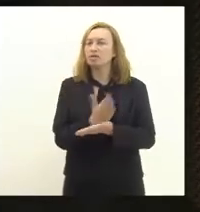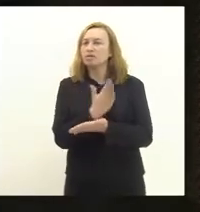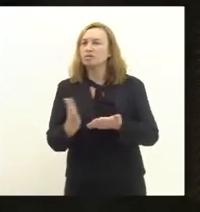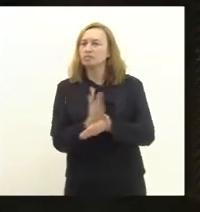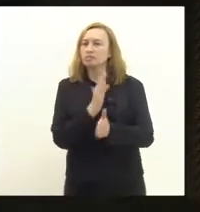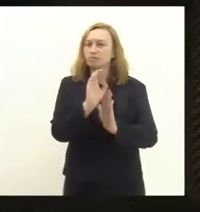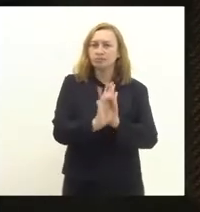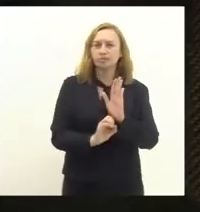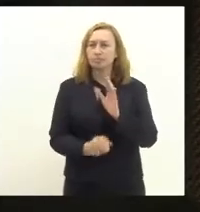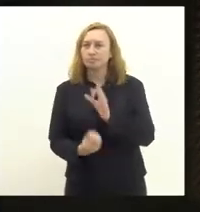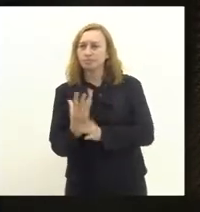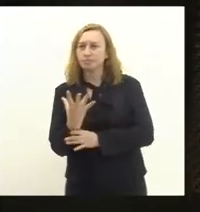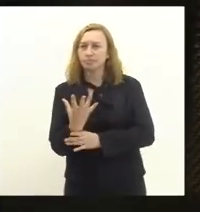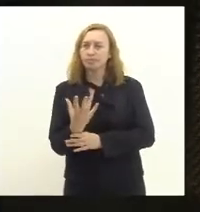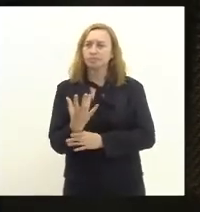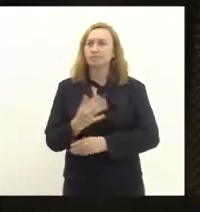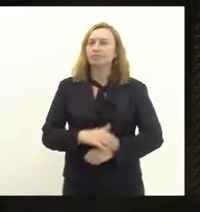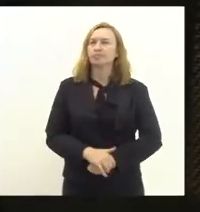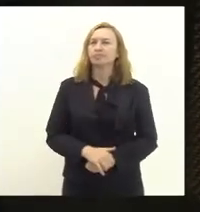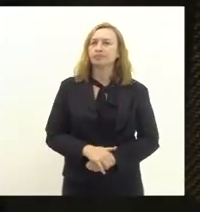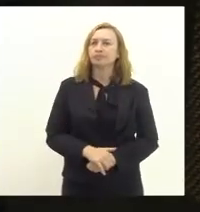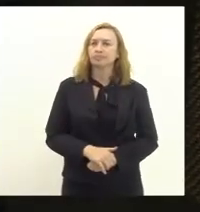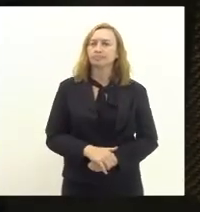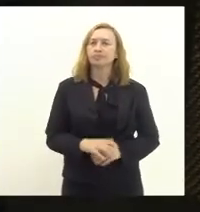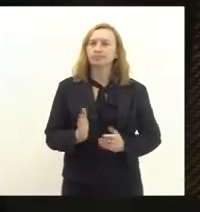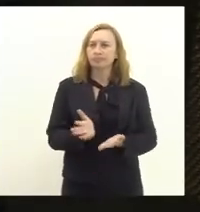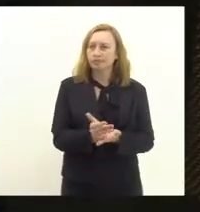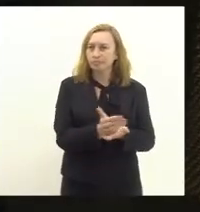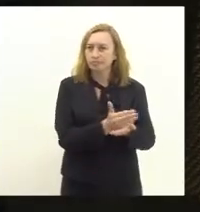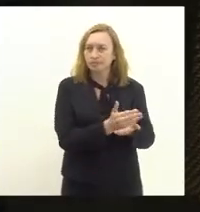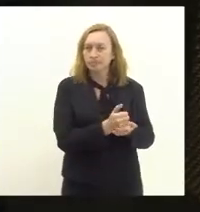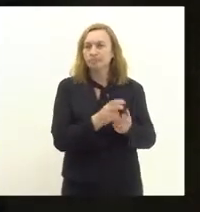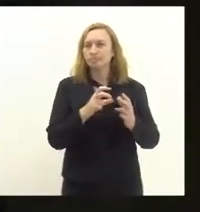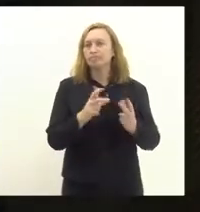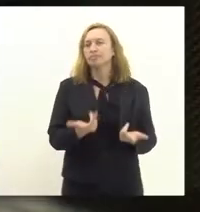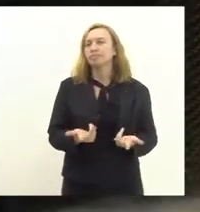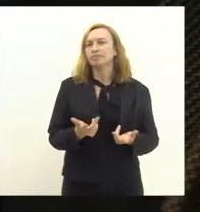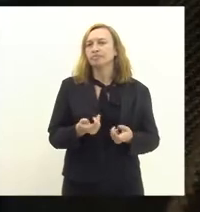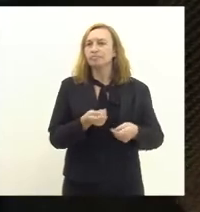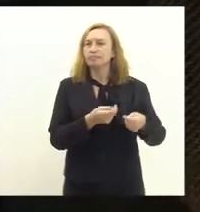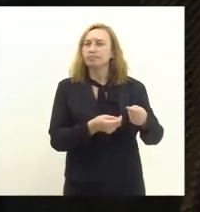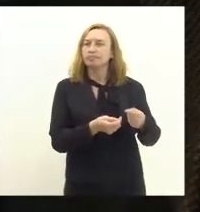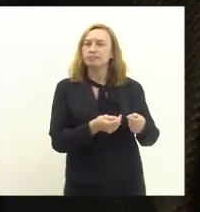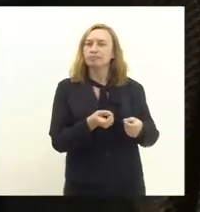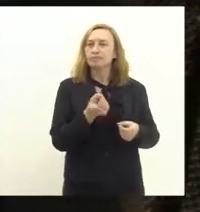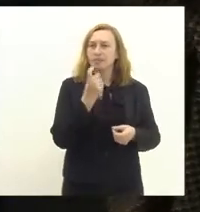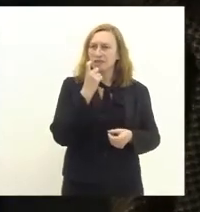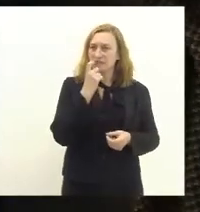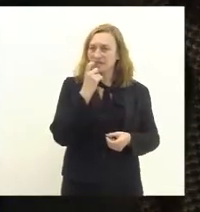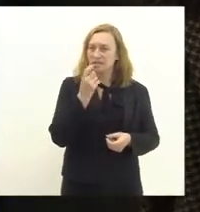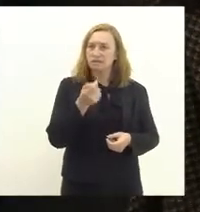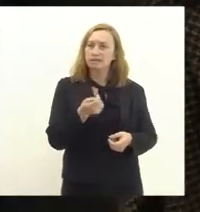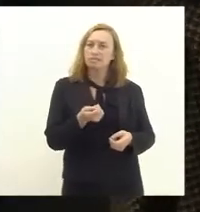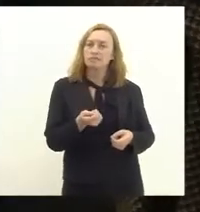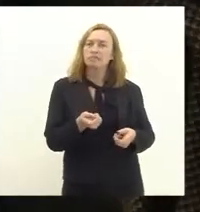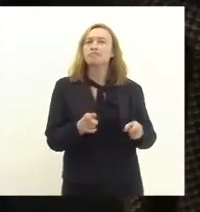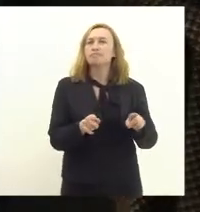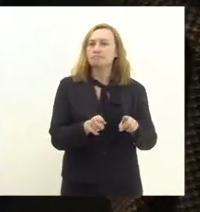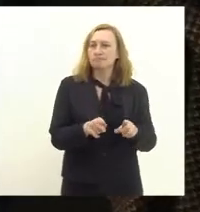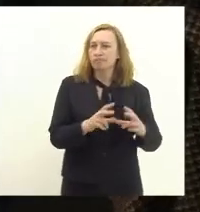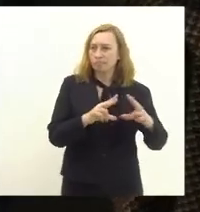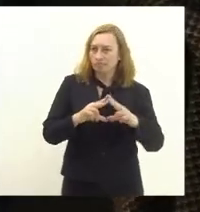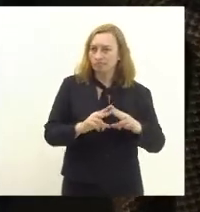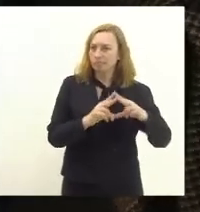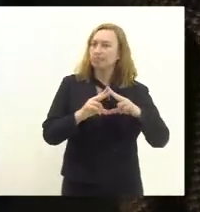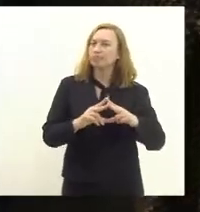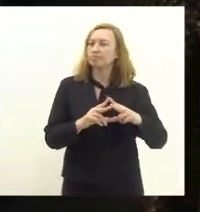Jairo, com a definição de áreas para coleta, transporte e comercialização de materiais recicláveis, de preferência envolvendo também o trabalho